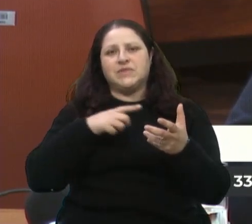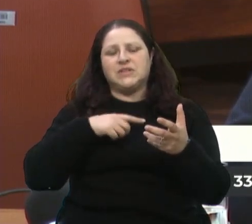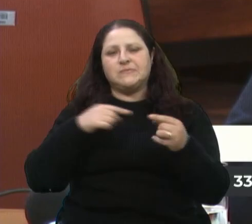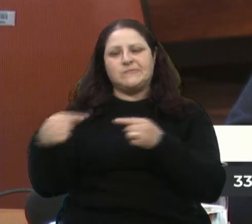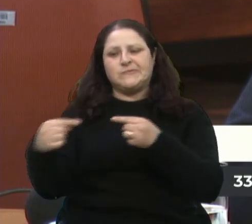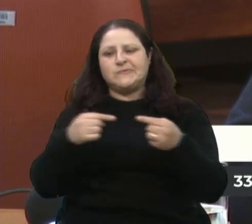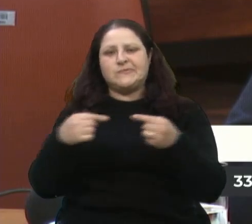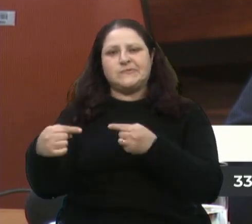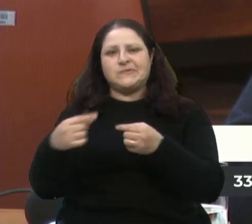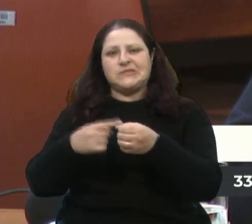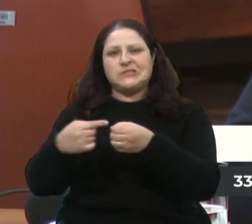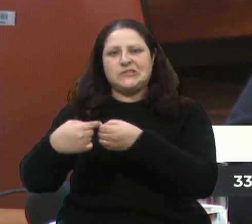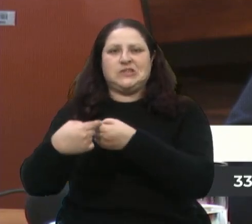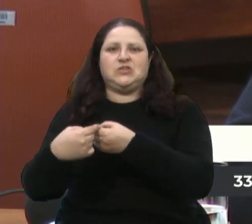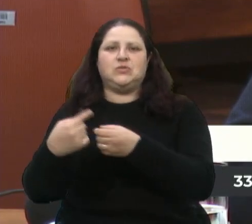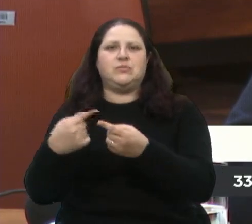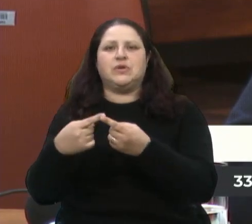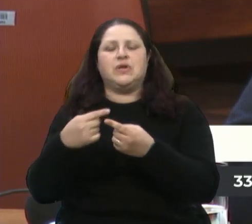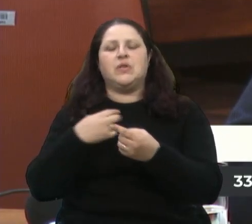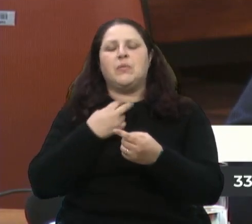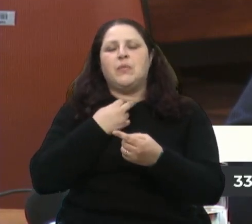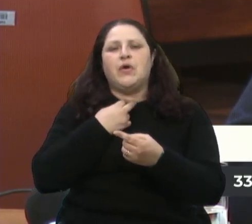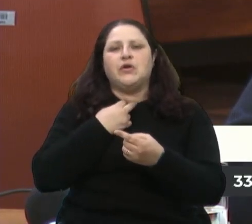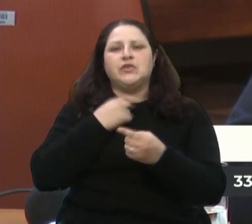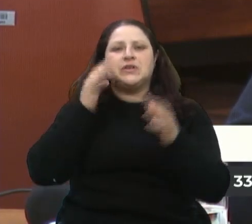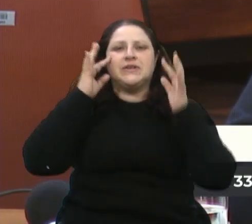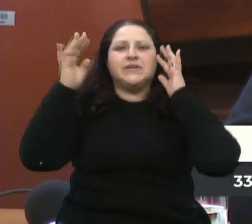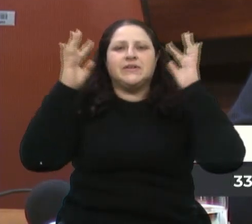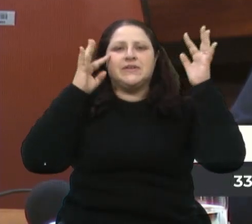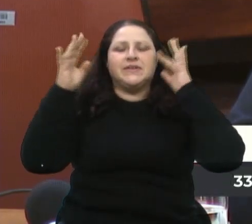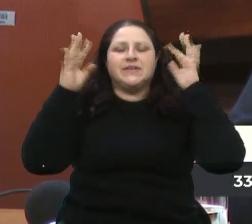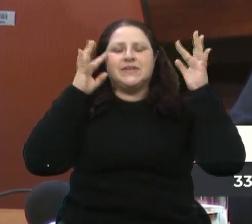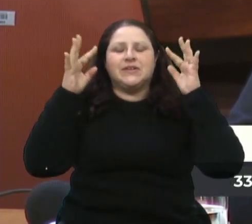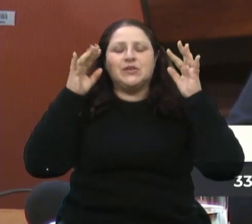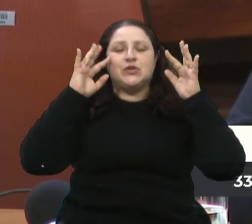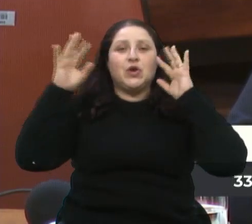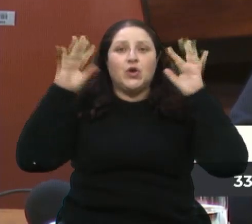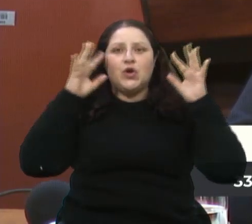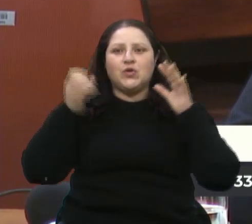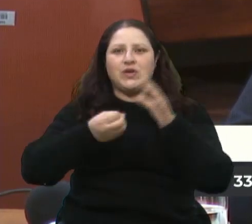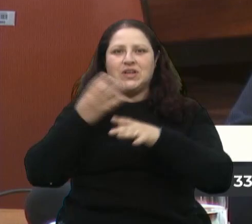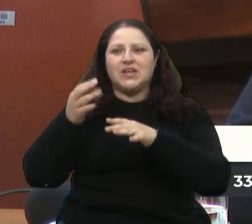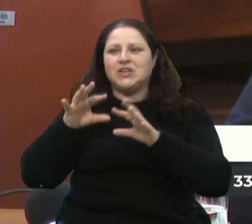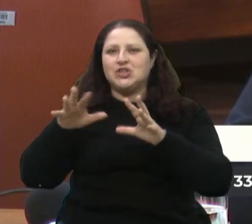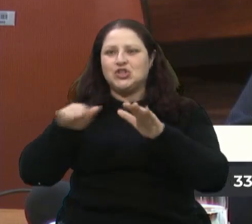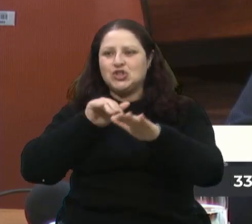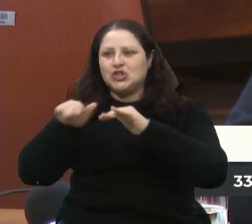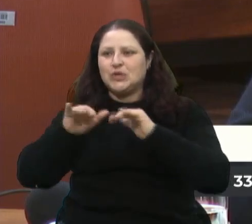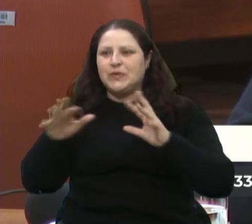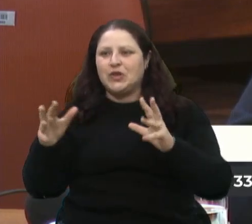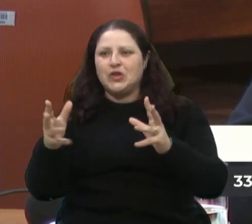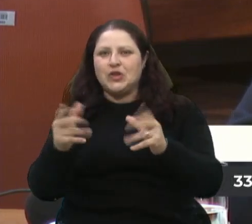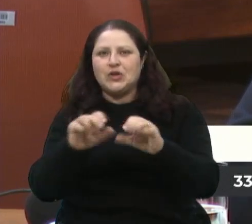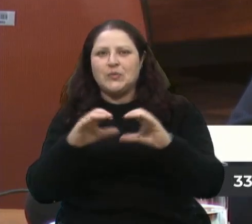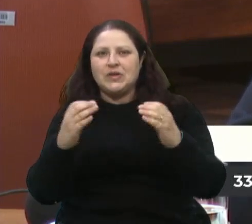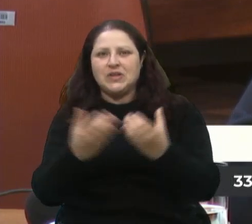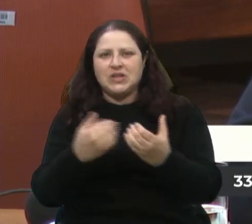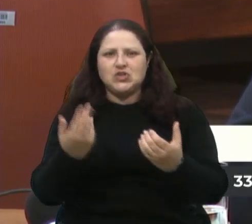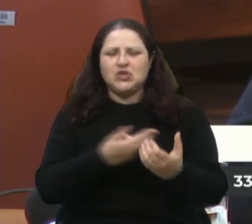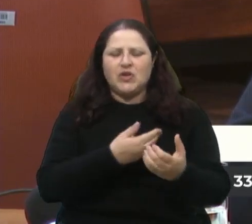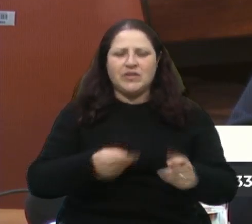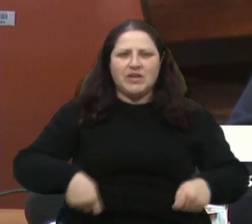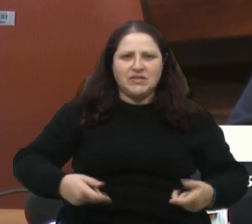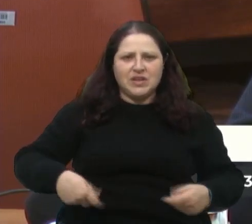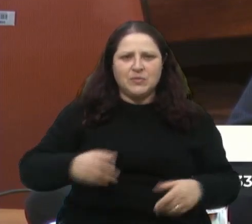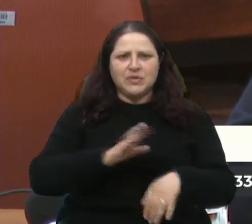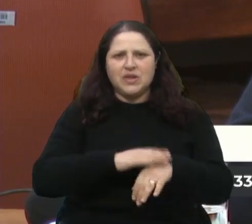a gente não pode engambelar, criar um sonho, uma expectativa e mobilizar toda a comunidade como foi feito, e nós gastamos dinheiro, tempo. Eu